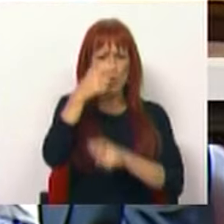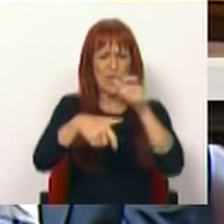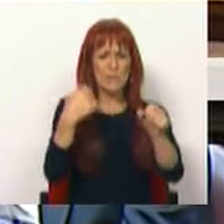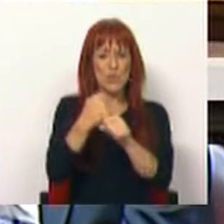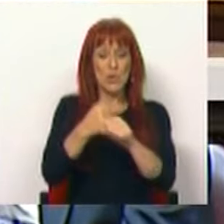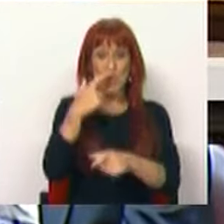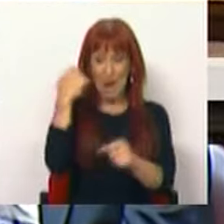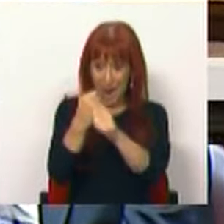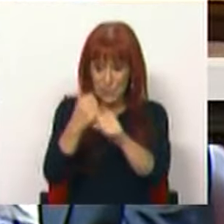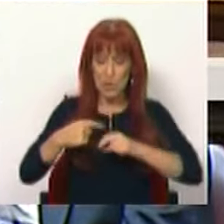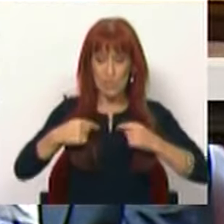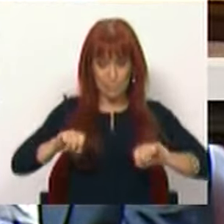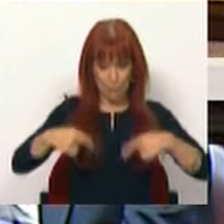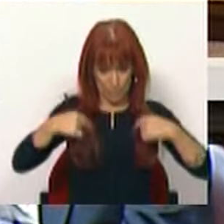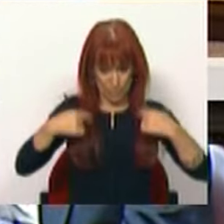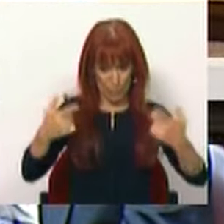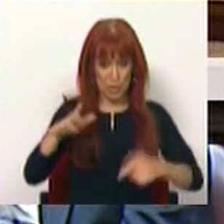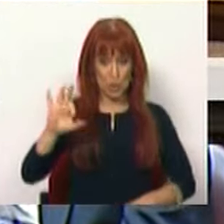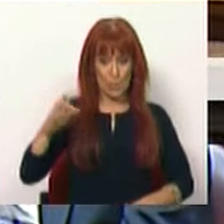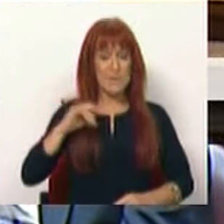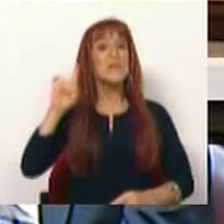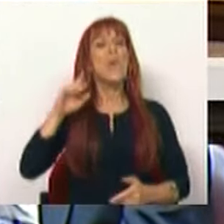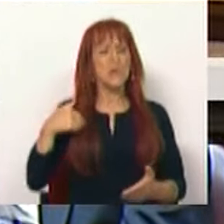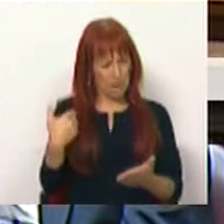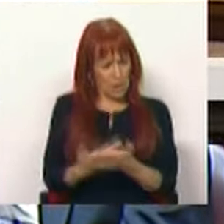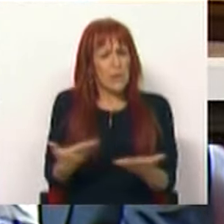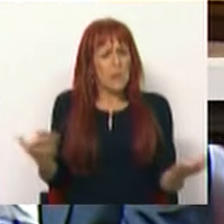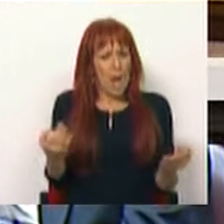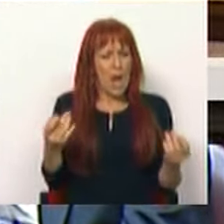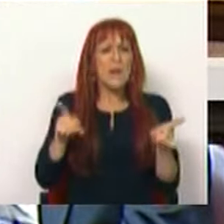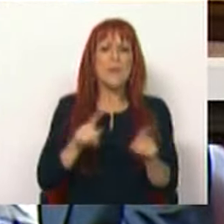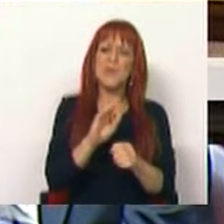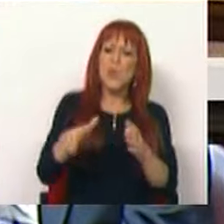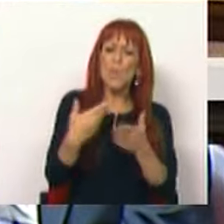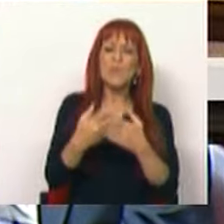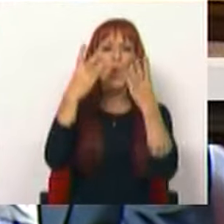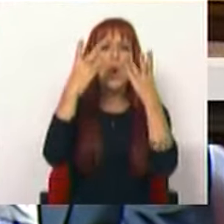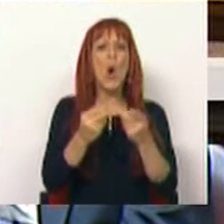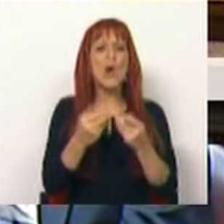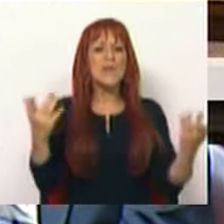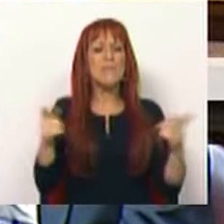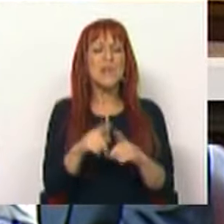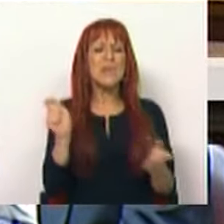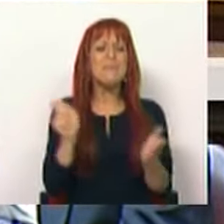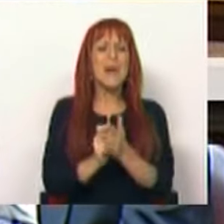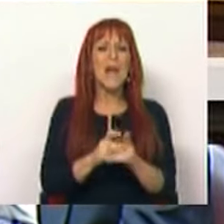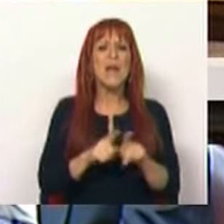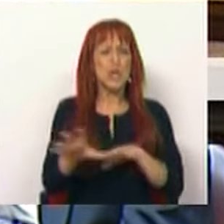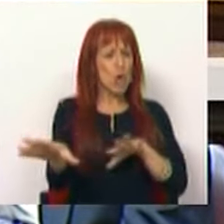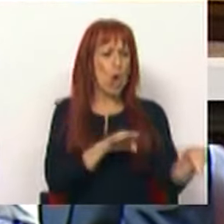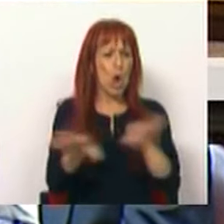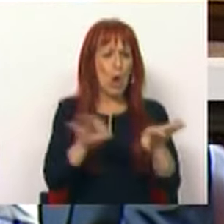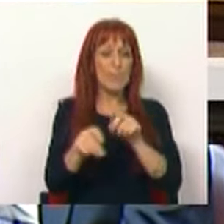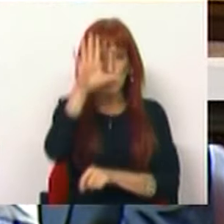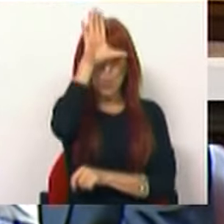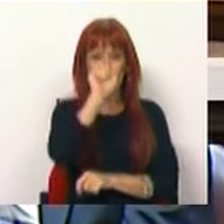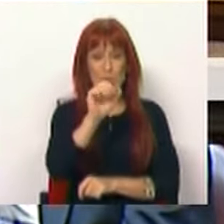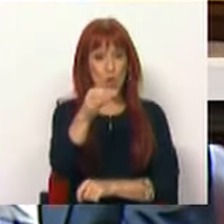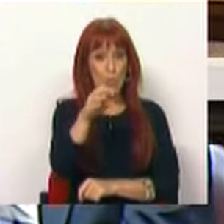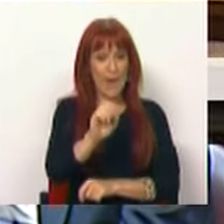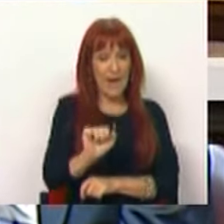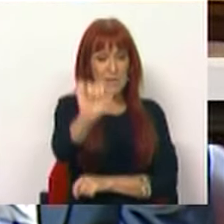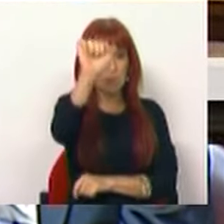ação e iniciativa do PCP, que naturalmente valorizamos, trata-se de uma proposta de orçamento marcada pelas opções do Governo